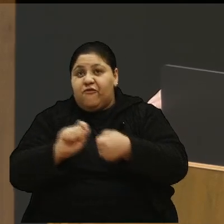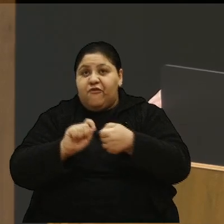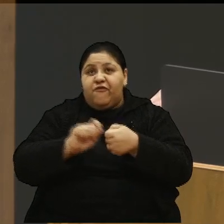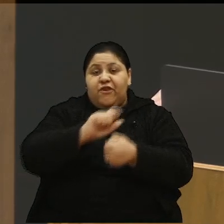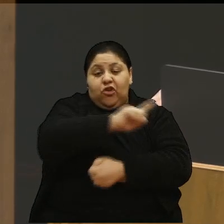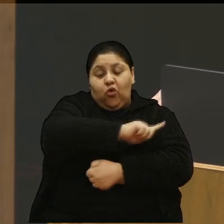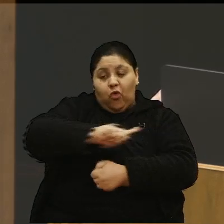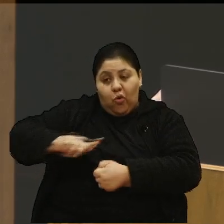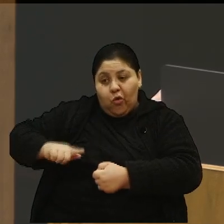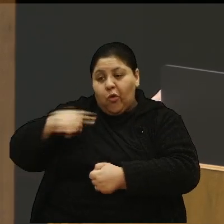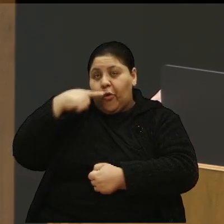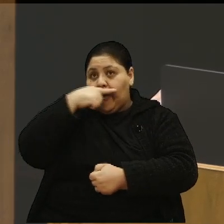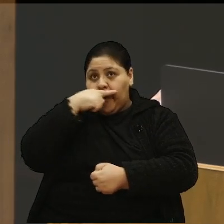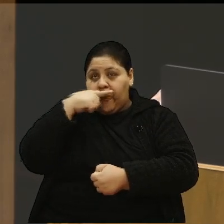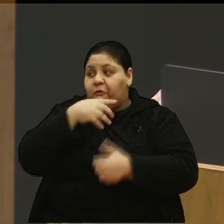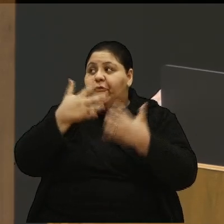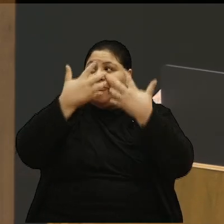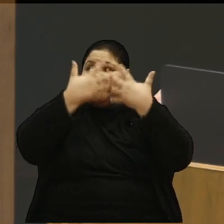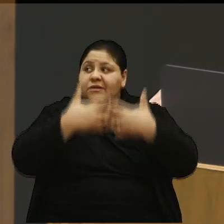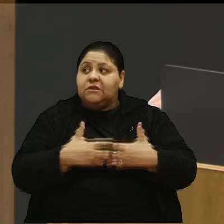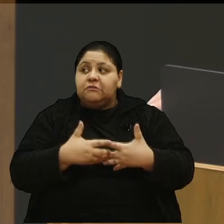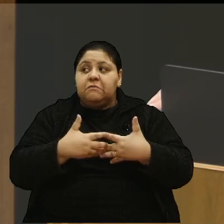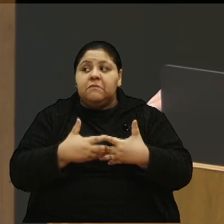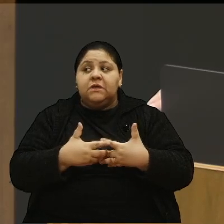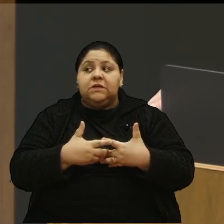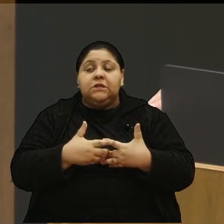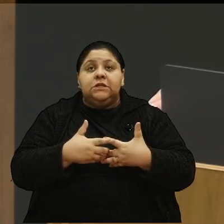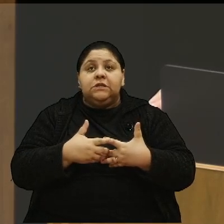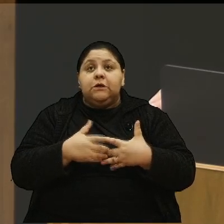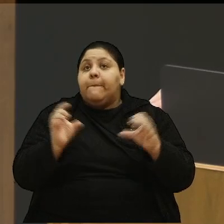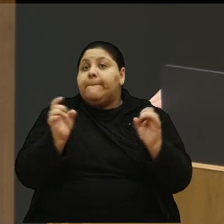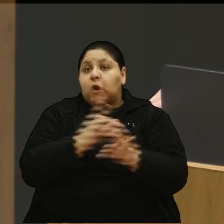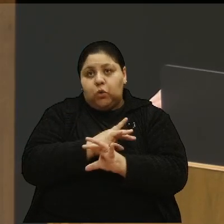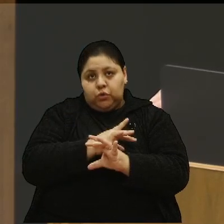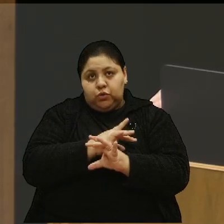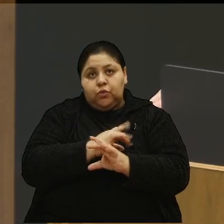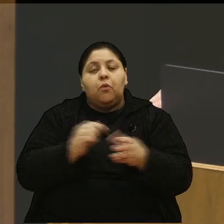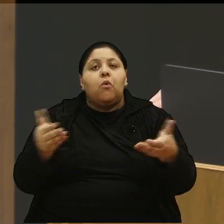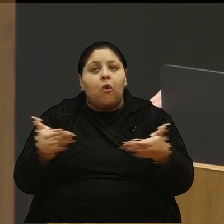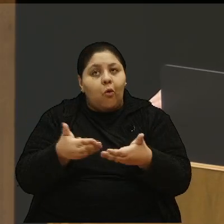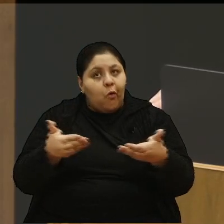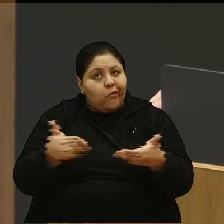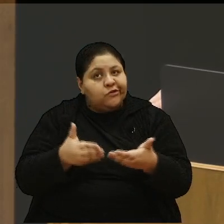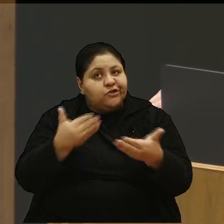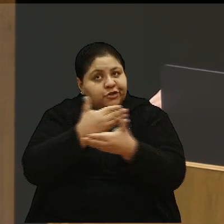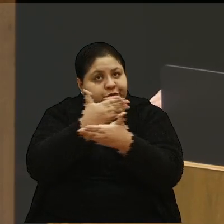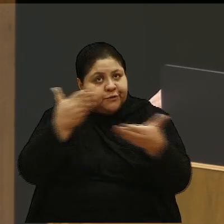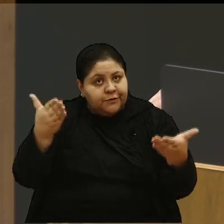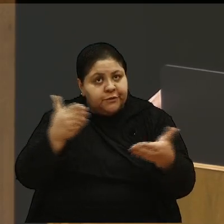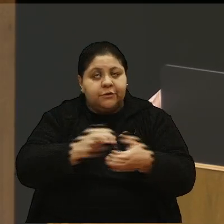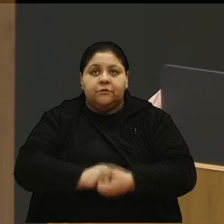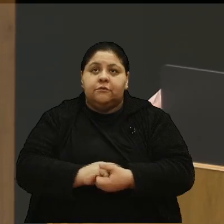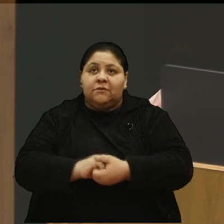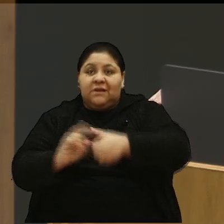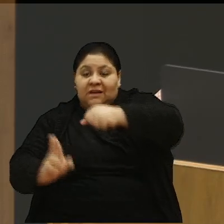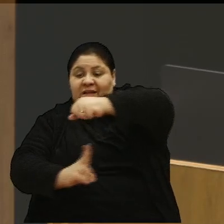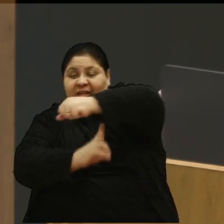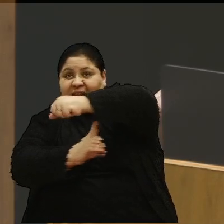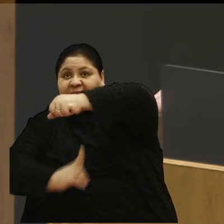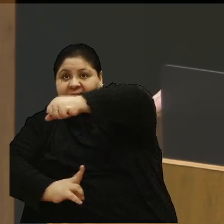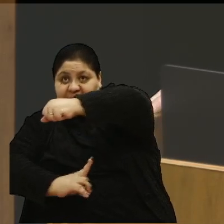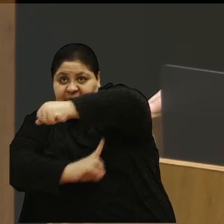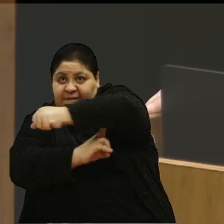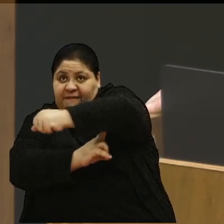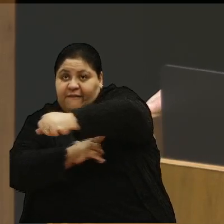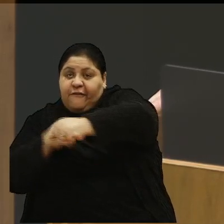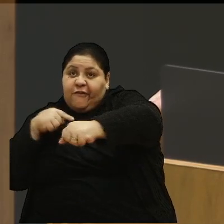Sartori, funcionasse plenamente. Hoje, senhoras e senhores, aquele viaduto que lá está,